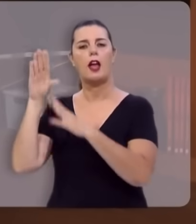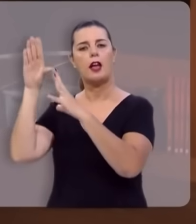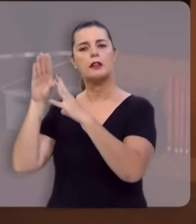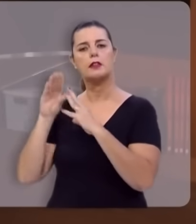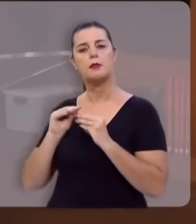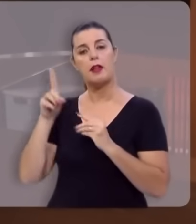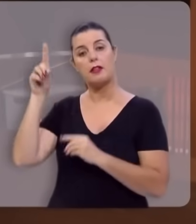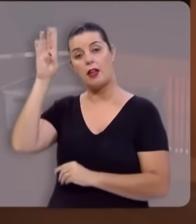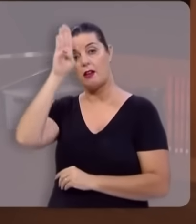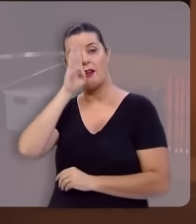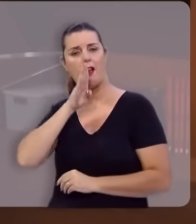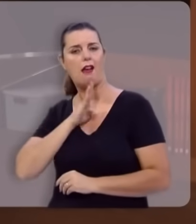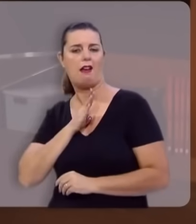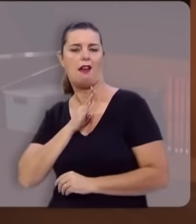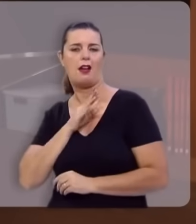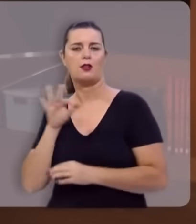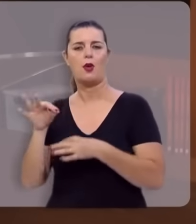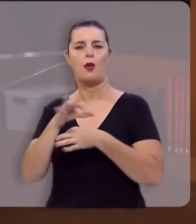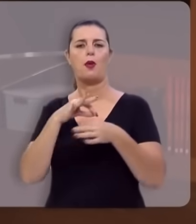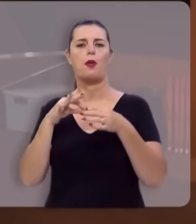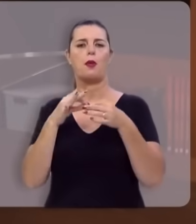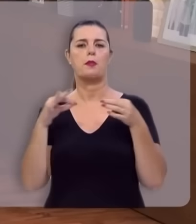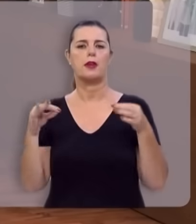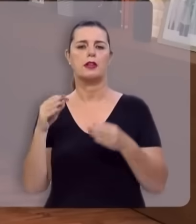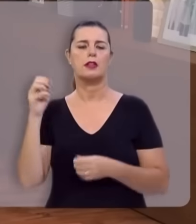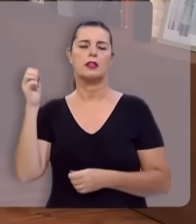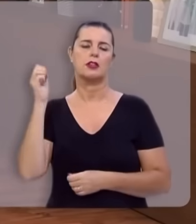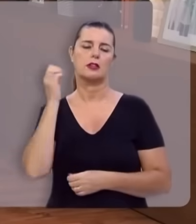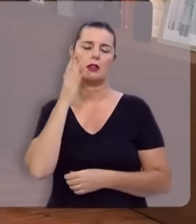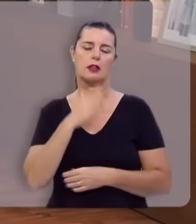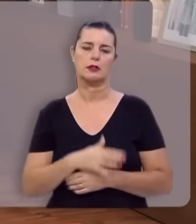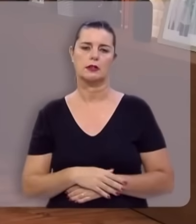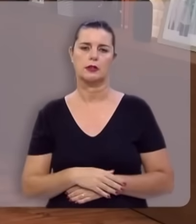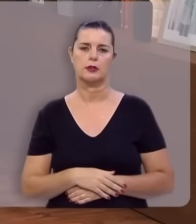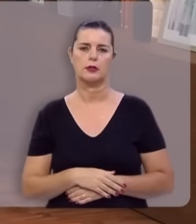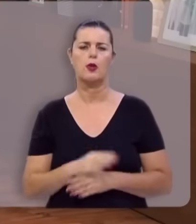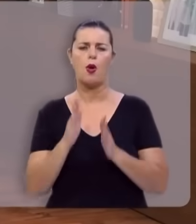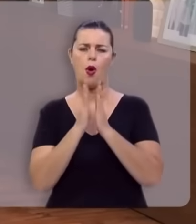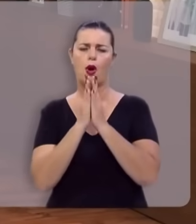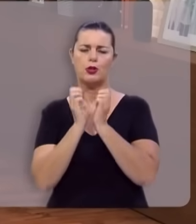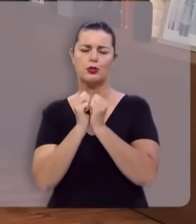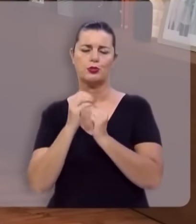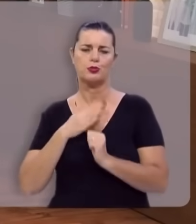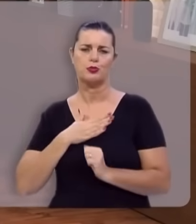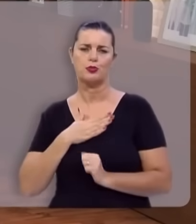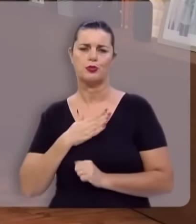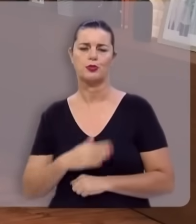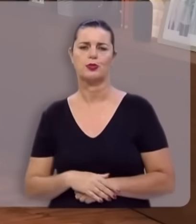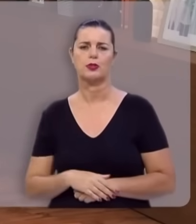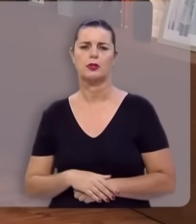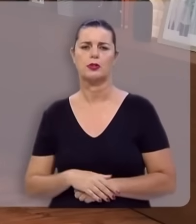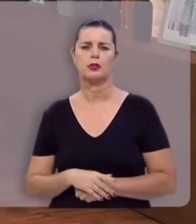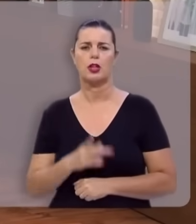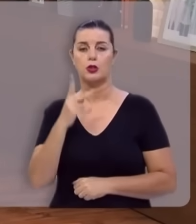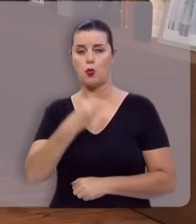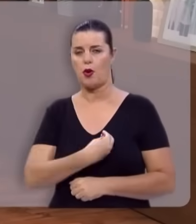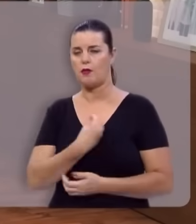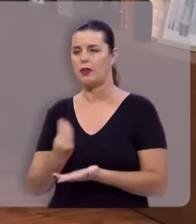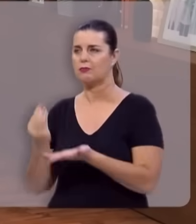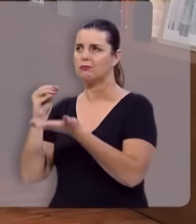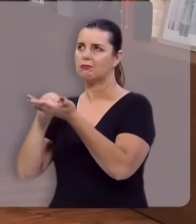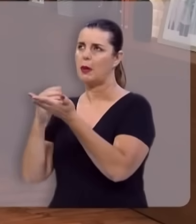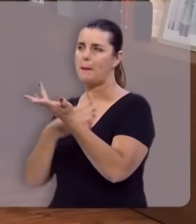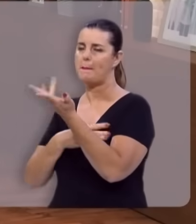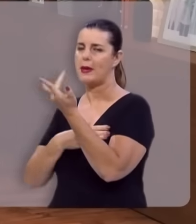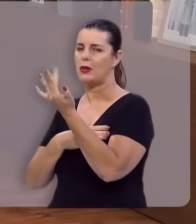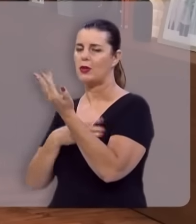gratuitamente o presente da vida eterna. Onde você está? Ore comigo. Coloque